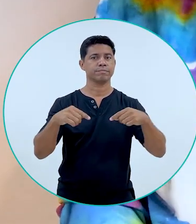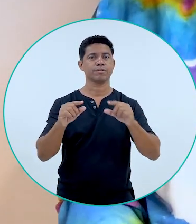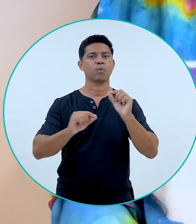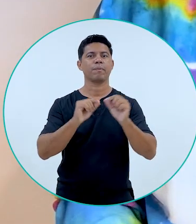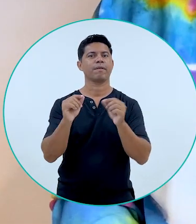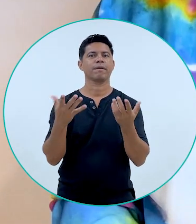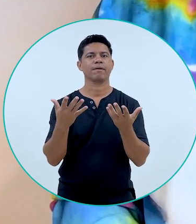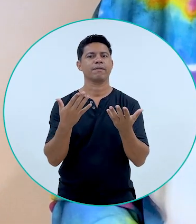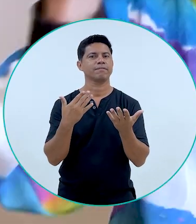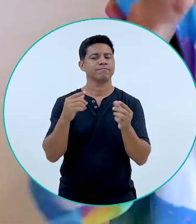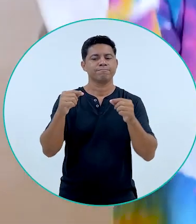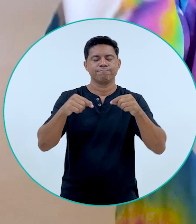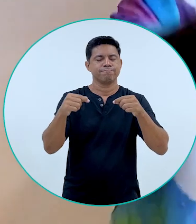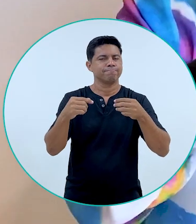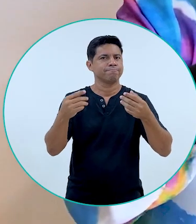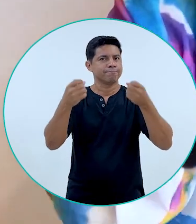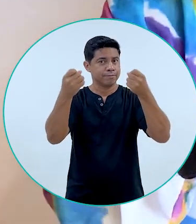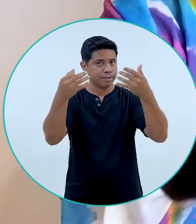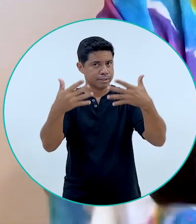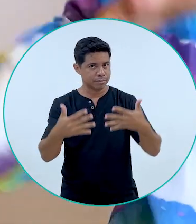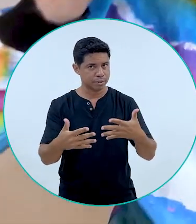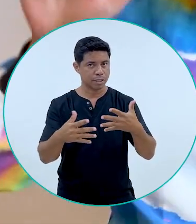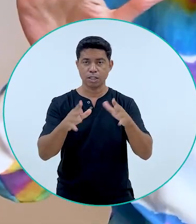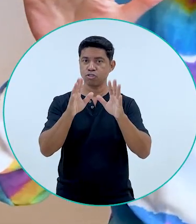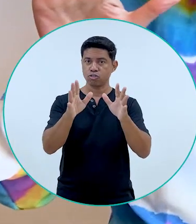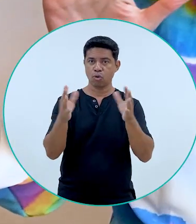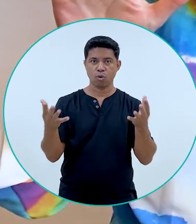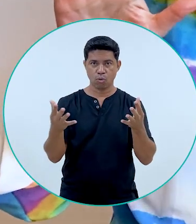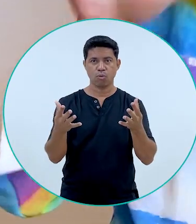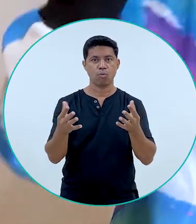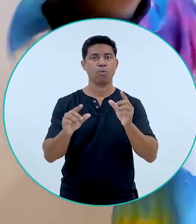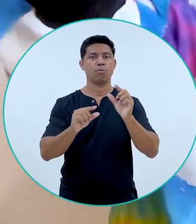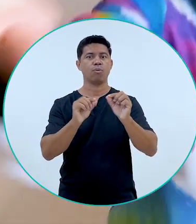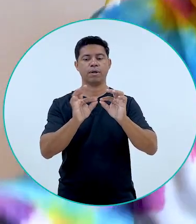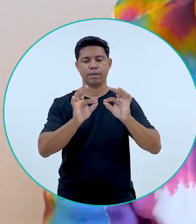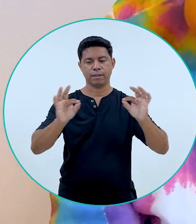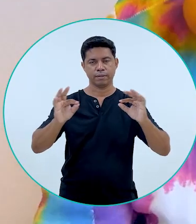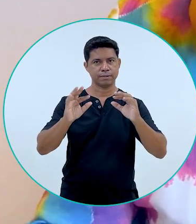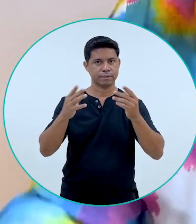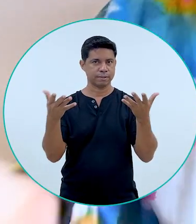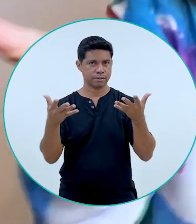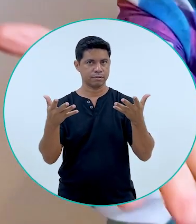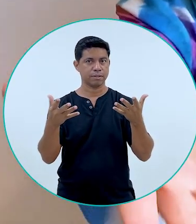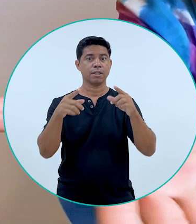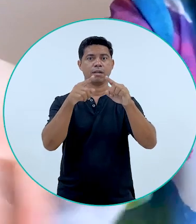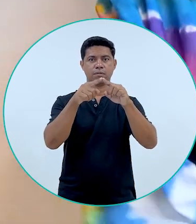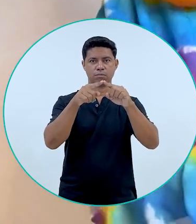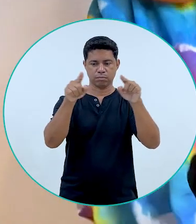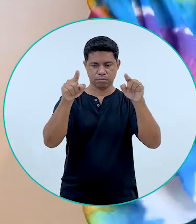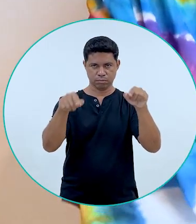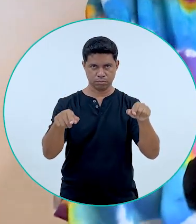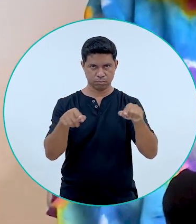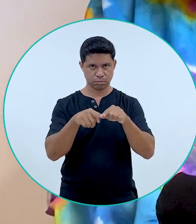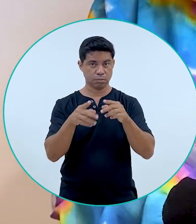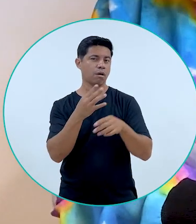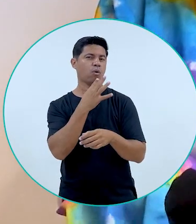tá querendo falar com eles aqui. Nesse caso, são apenas os regulares mesmo, que é o caso de quem? Do quadrado.